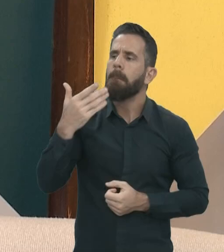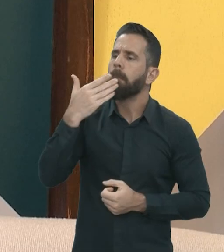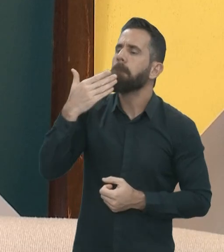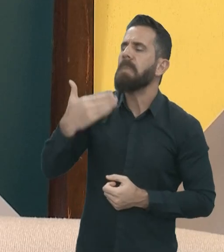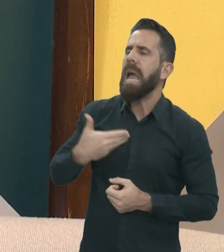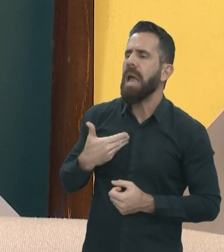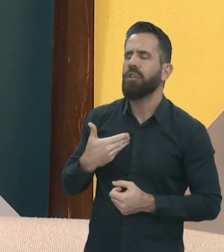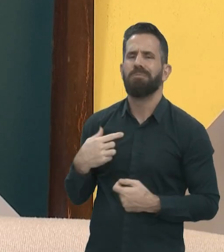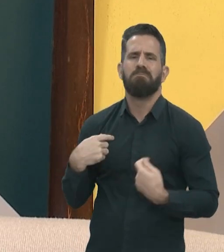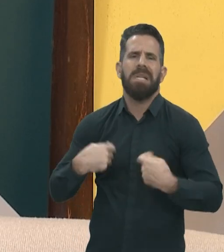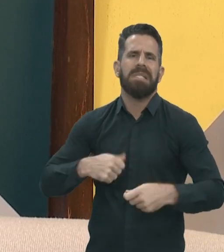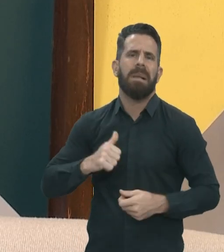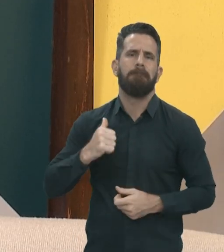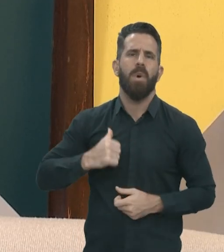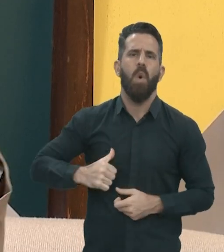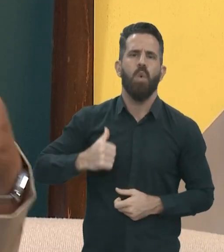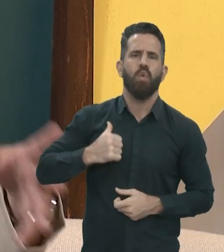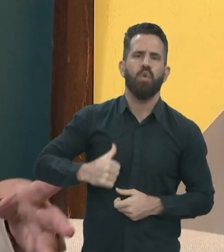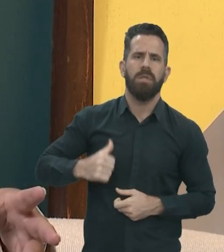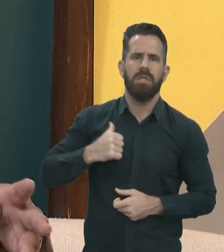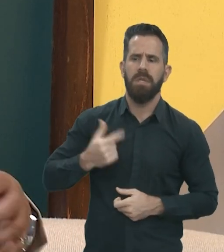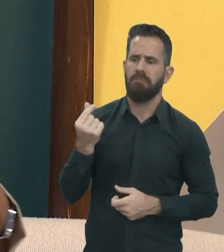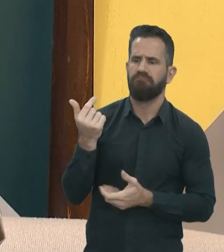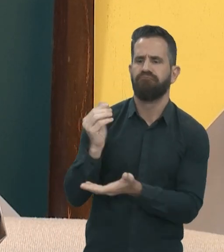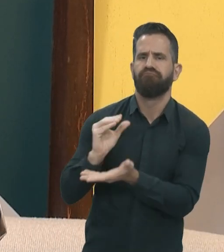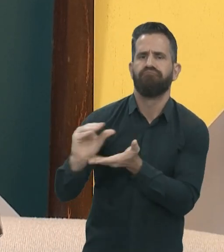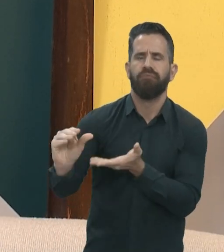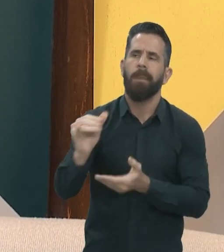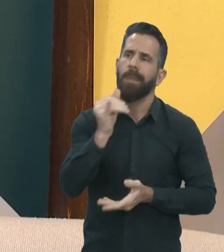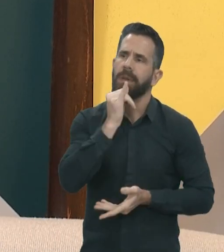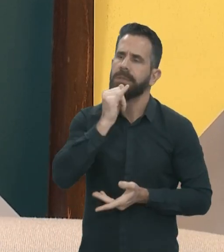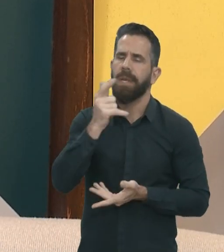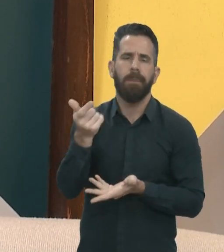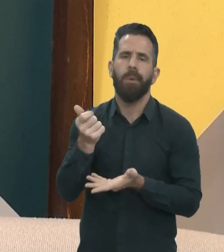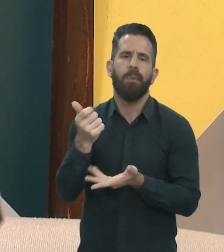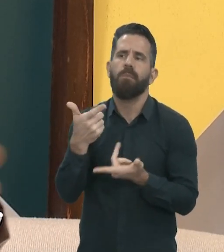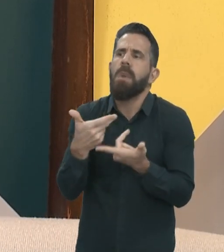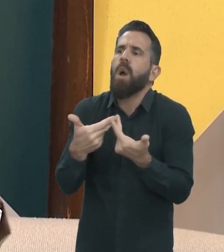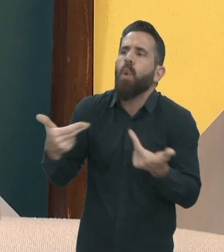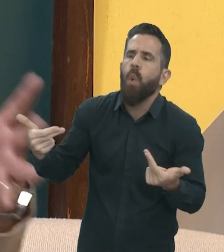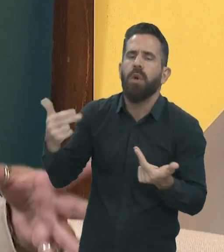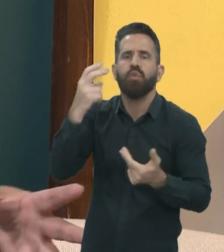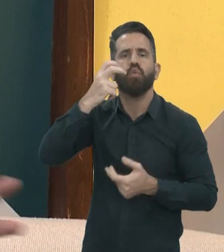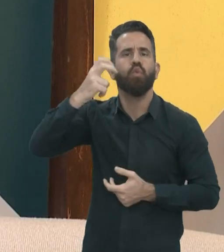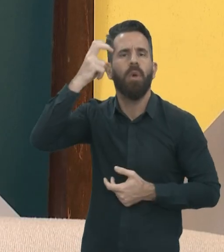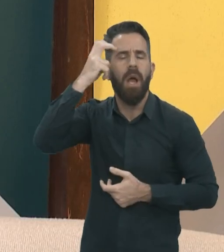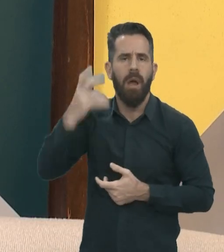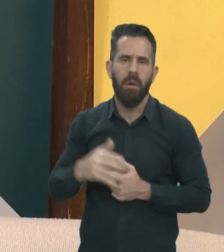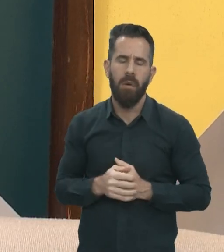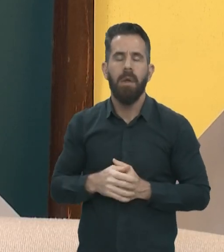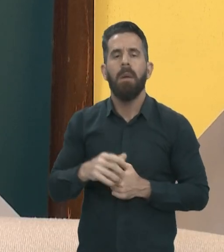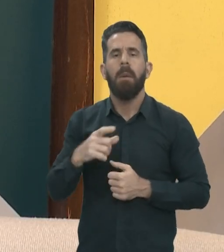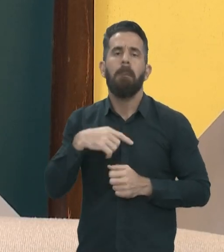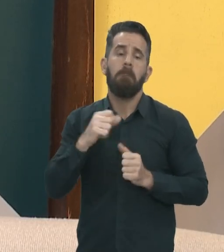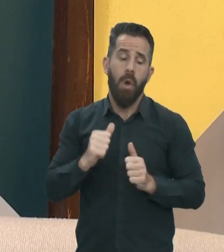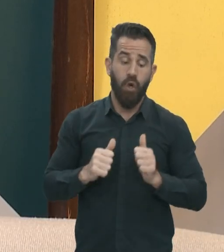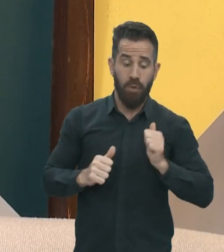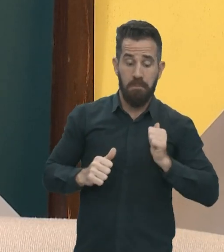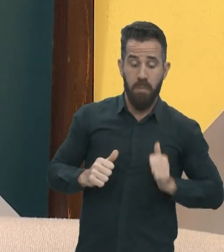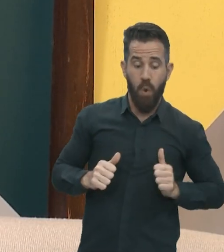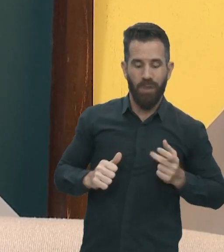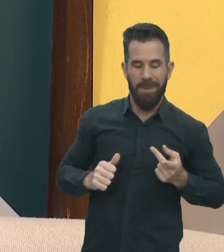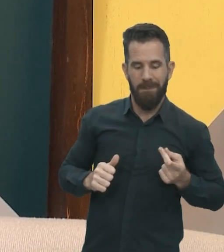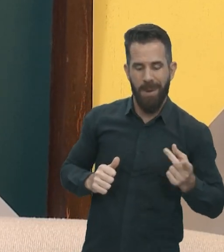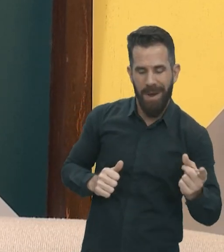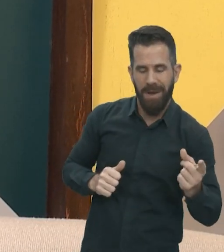para os estudantes, para as atividades culturais, seja ela a bolsa com vínculo com a bolsa permanência ou com